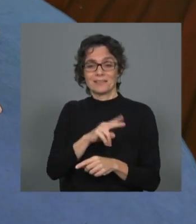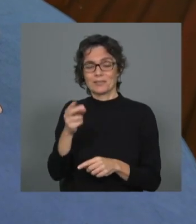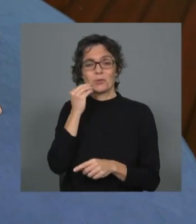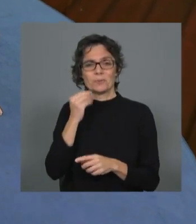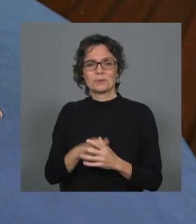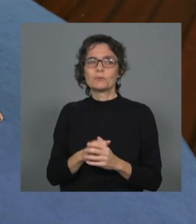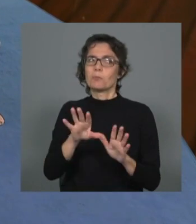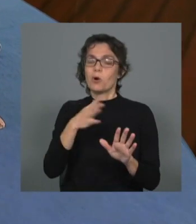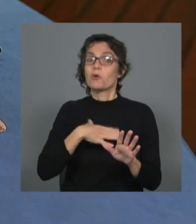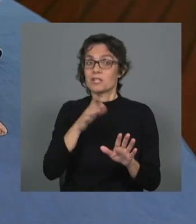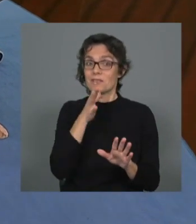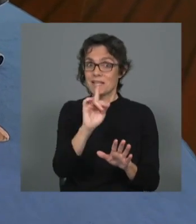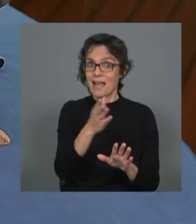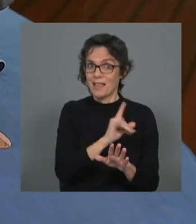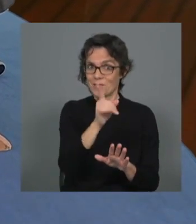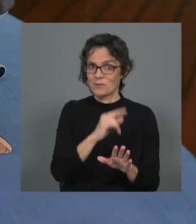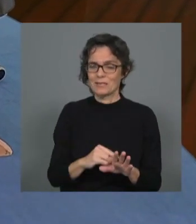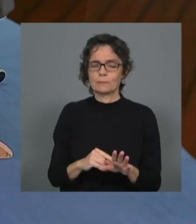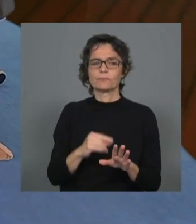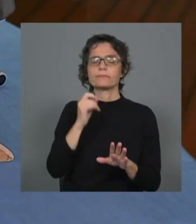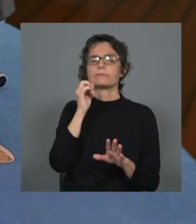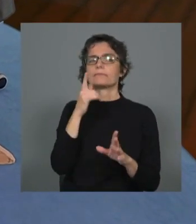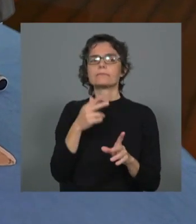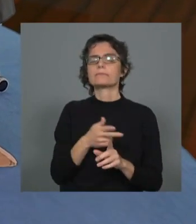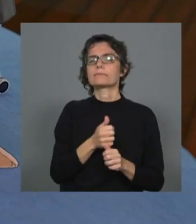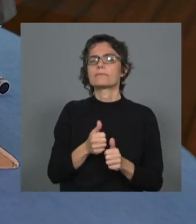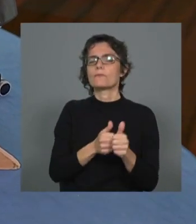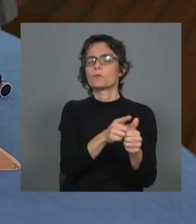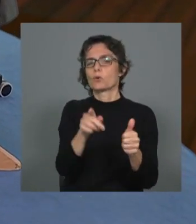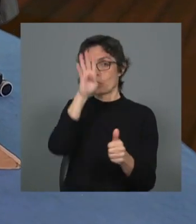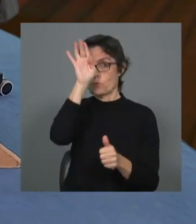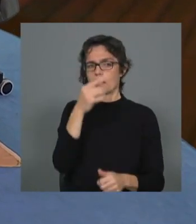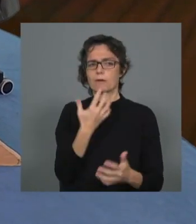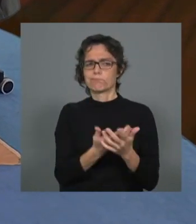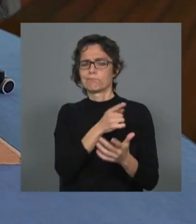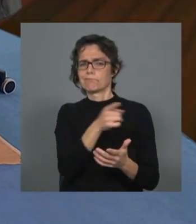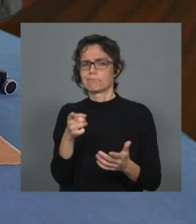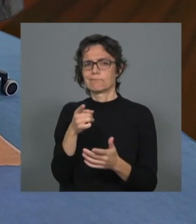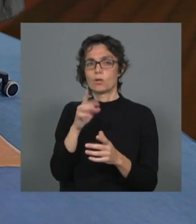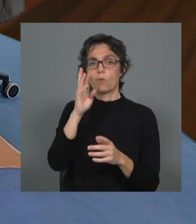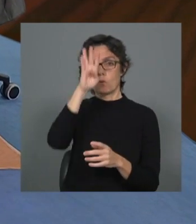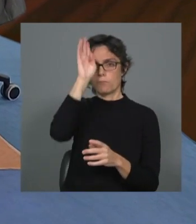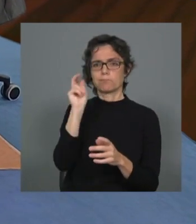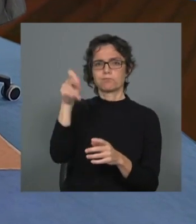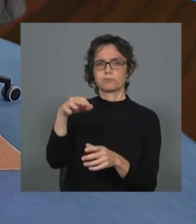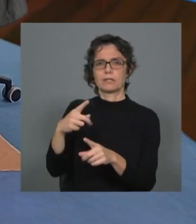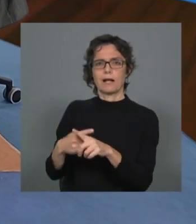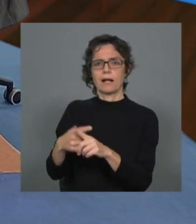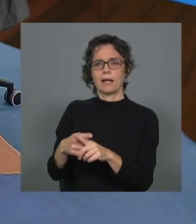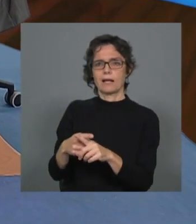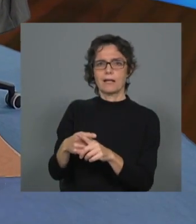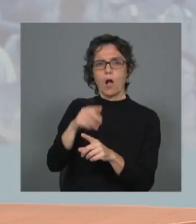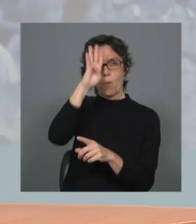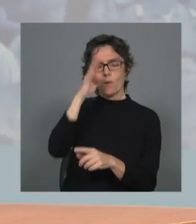quem acompanhou muito, foi muito evidente a grande admiração que o Papa tinha pela Grécia. E ele, na segunda,